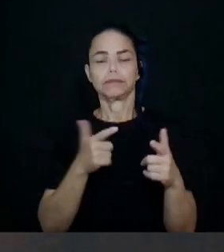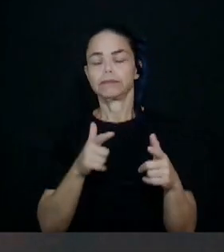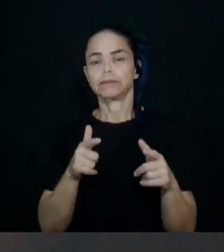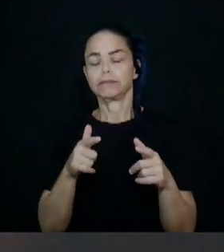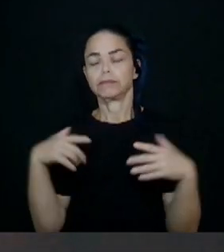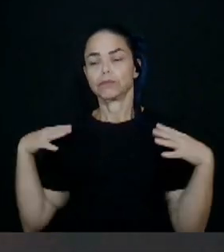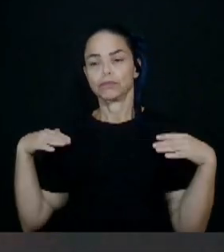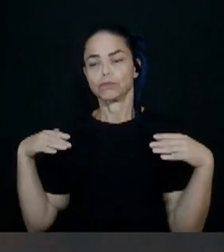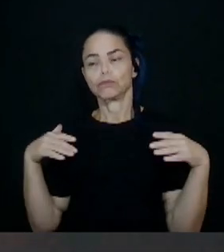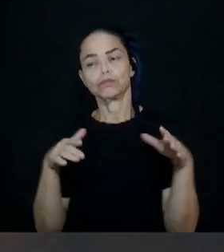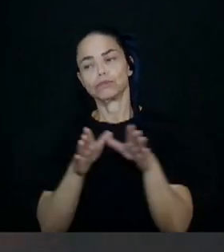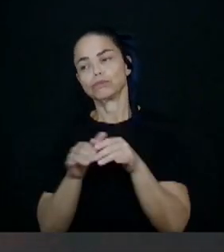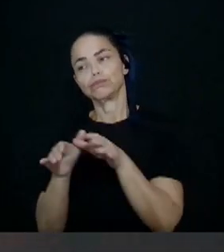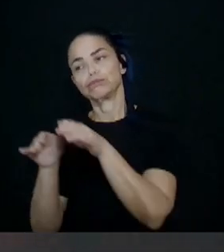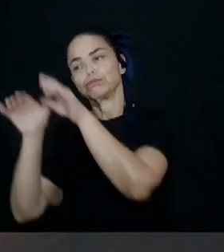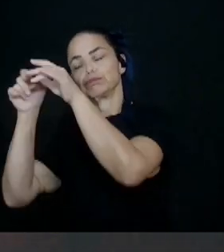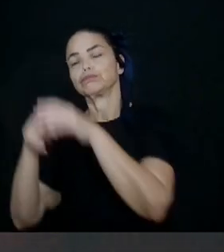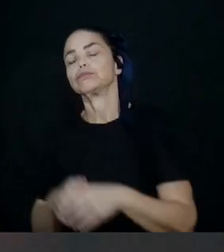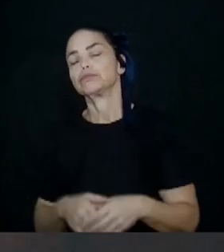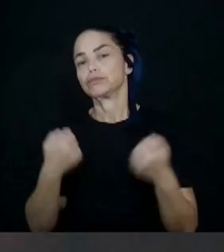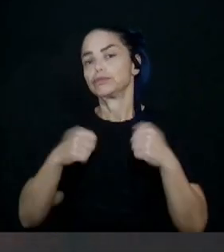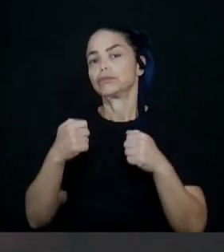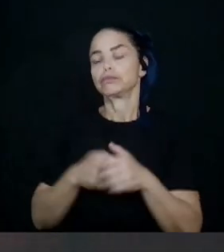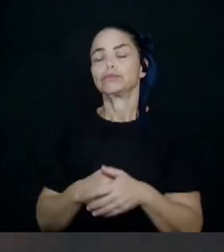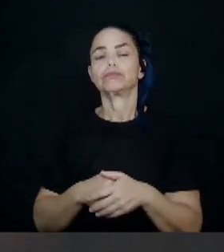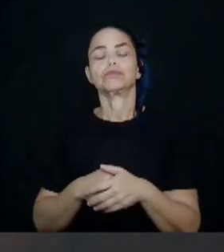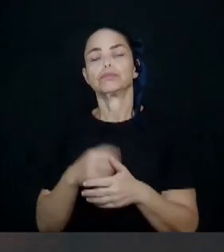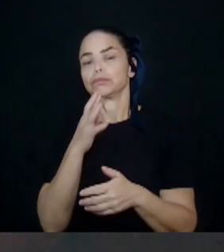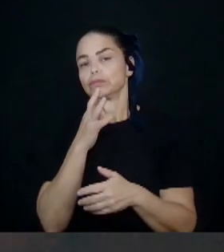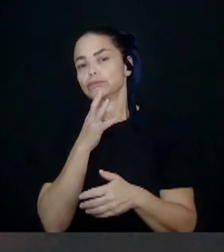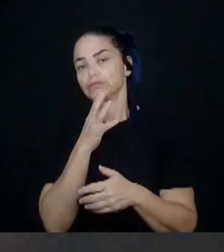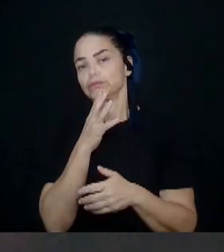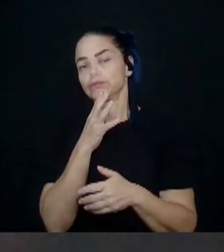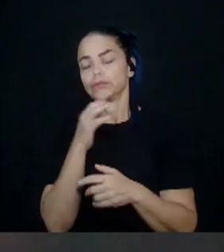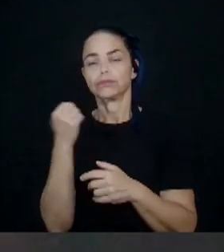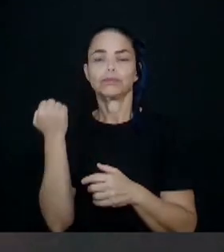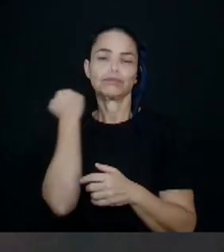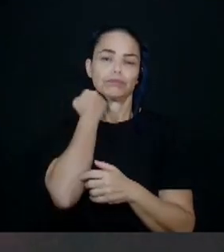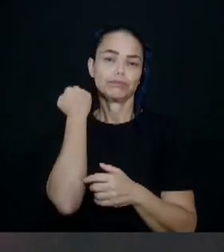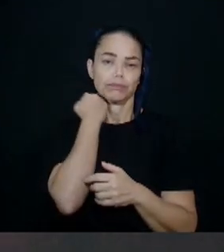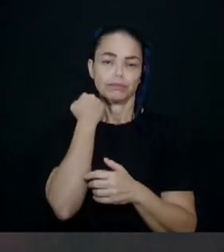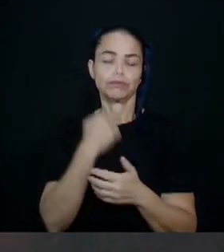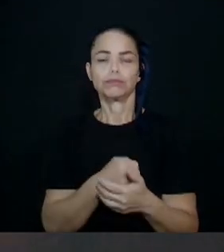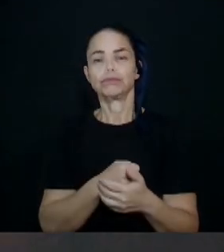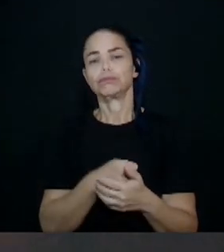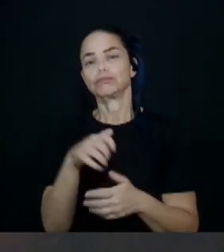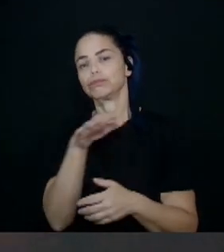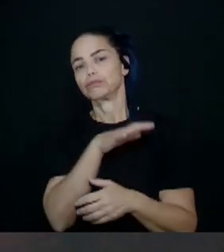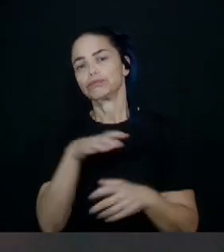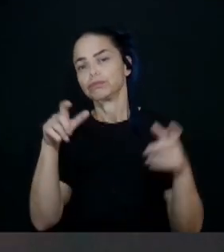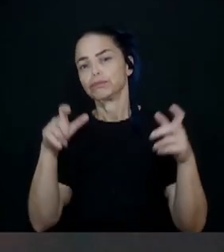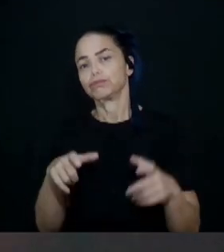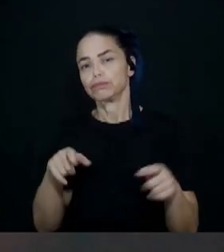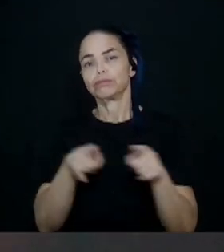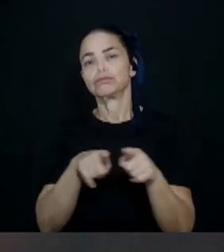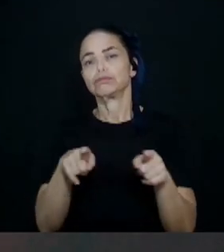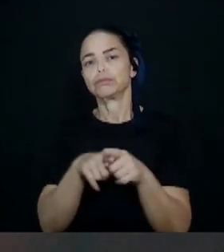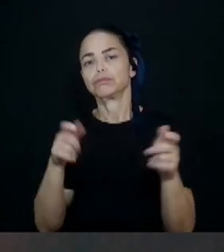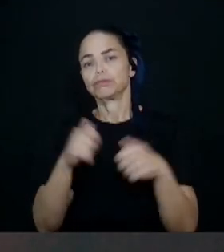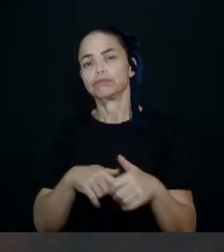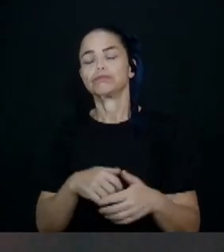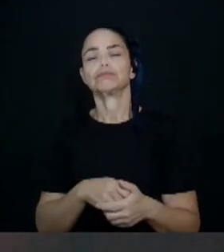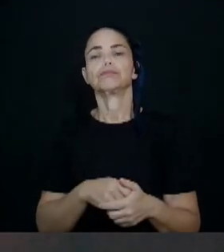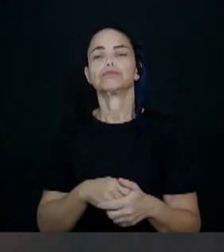eu preciso me conhecer, porque às vezes o fator estressante do ambiente também pode me